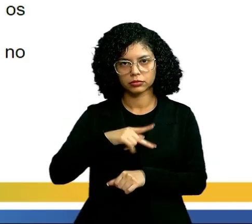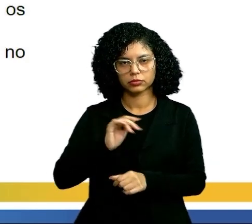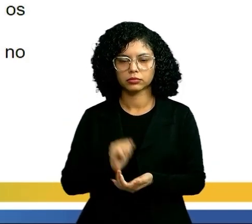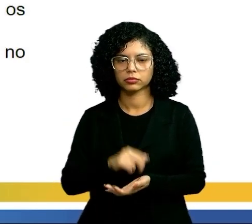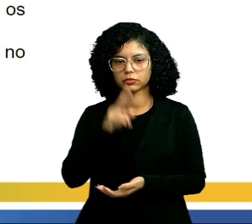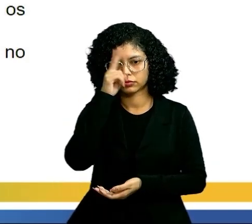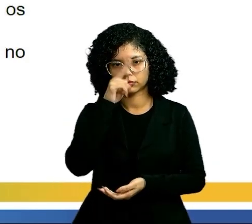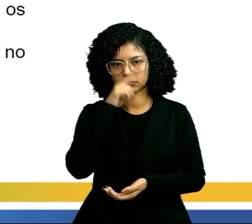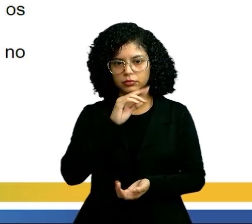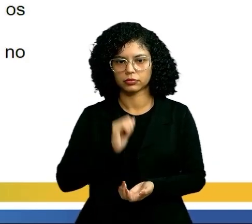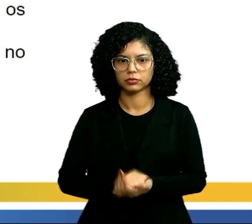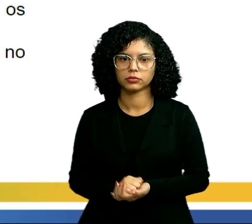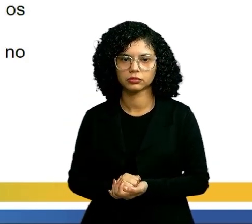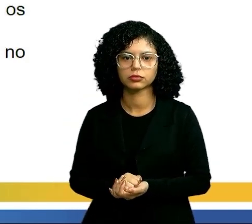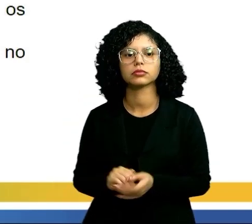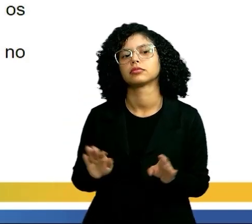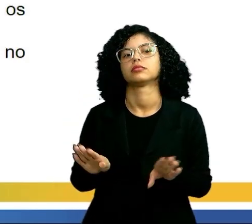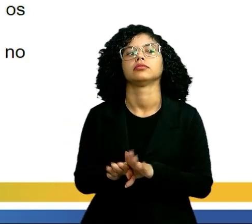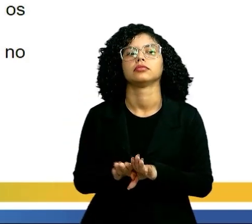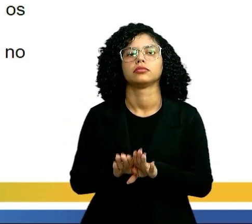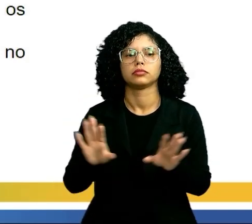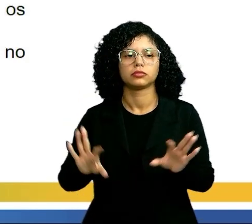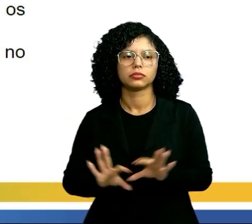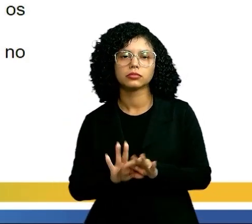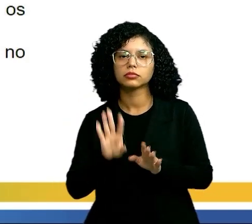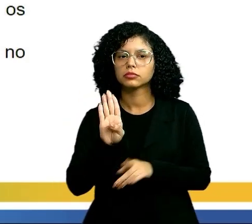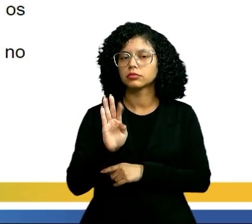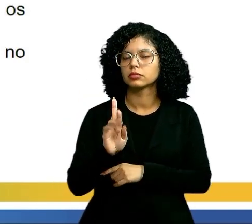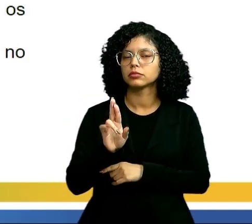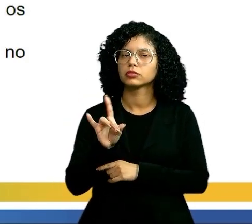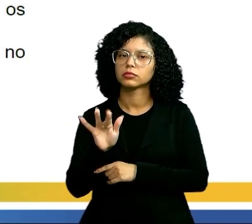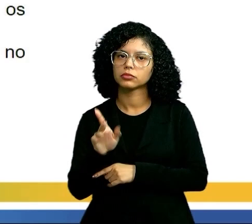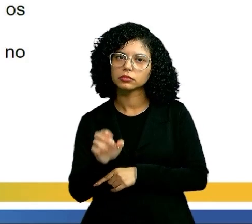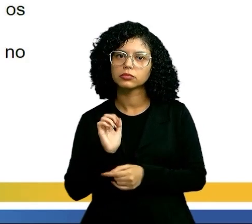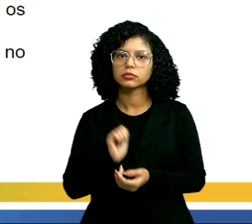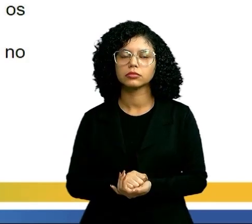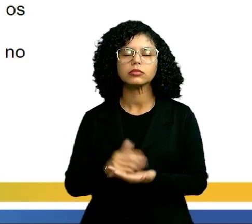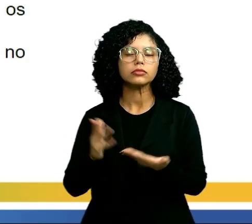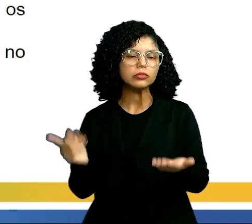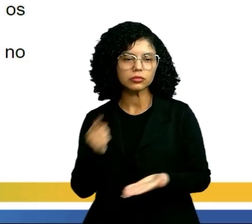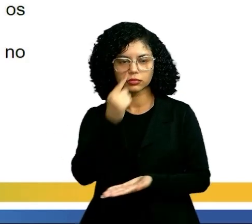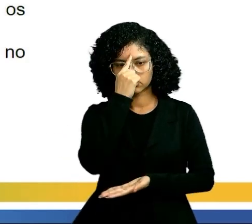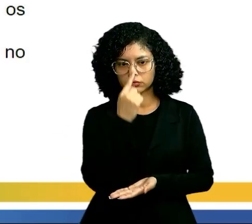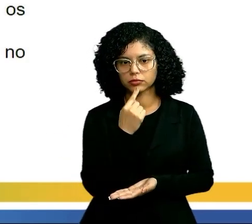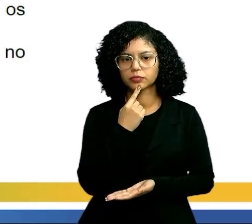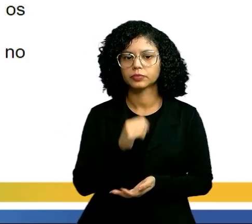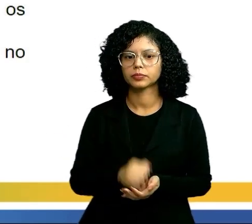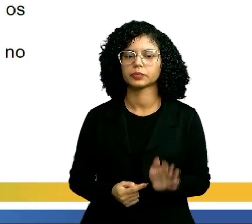Vocês lembram que eu falei para vocês em relação à bipolaridade? Pois é, essa imagem aí